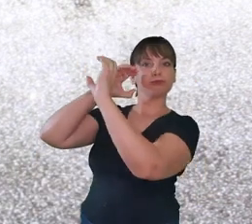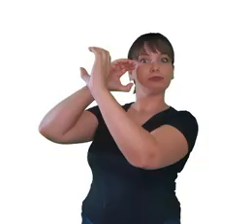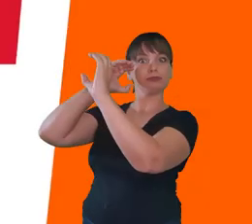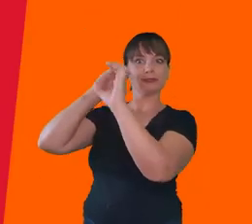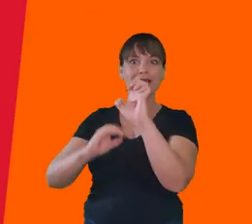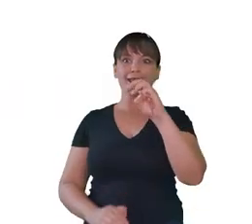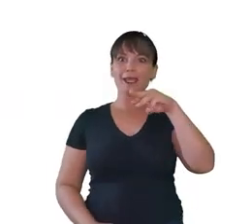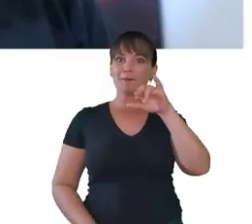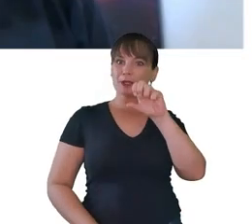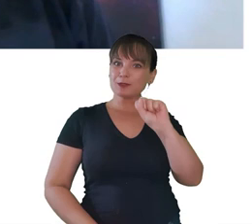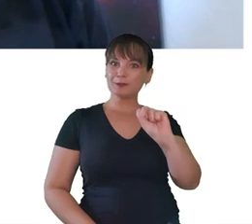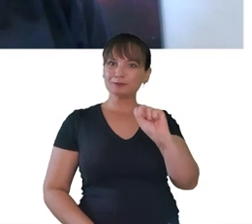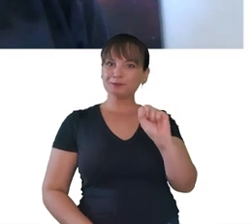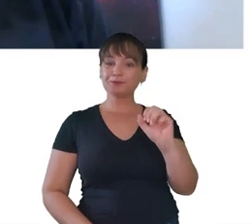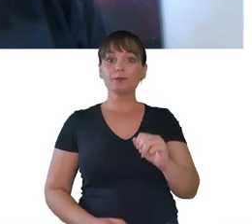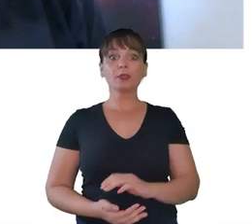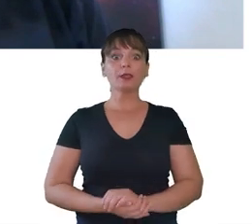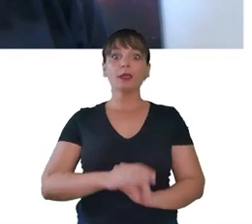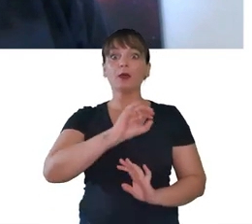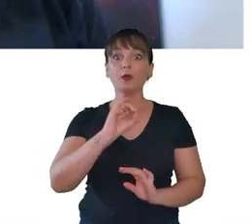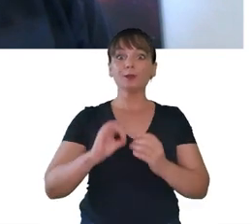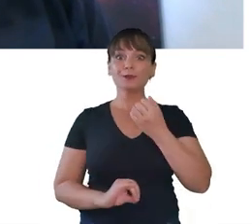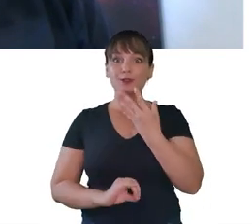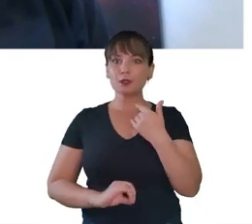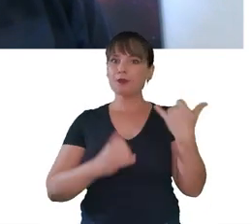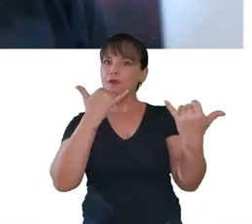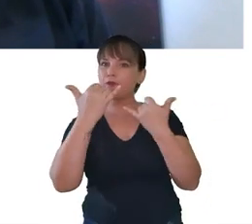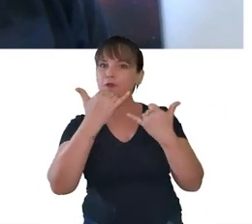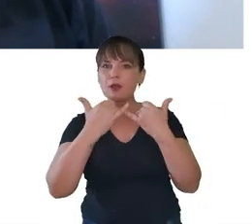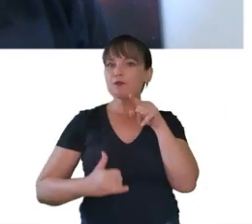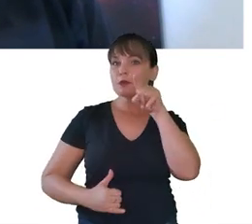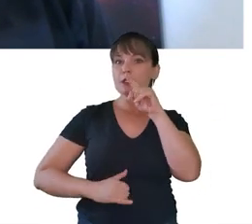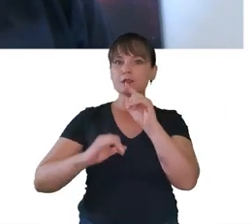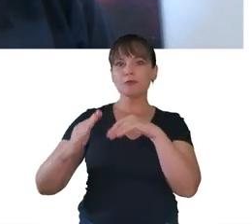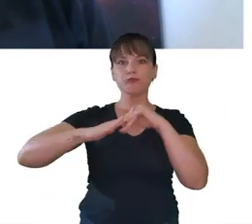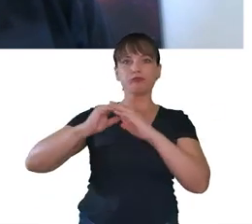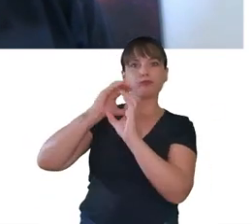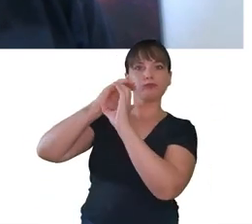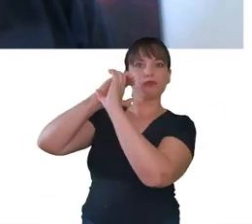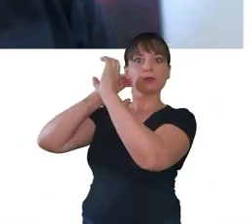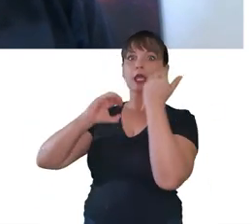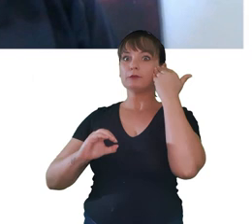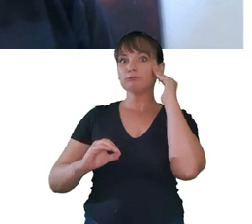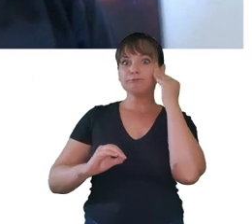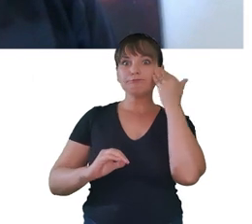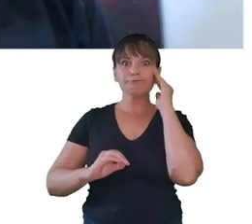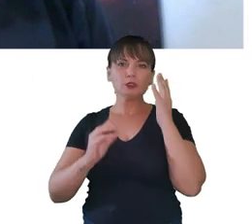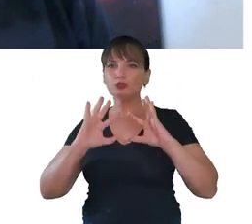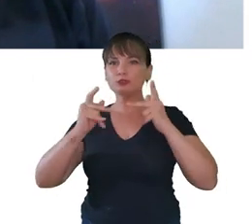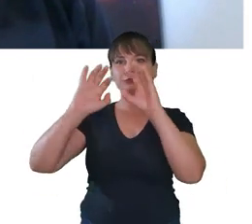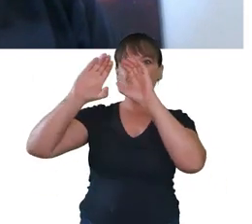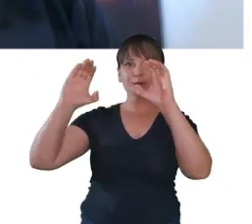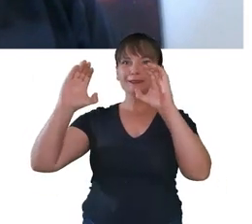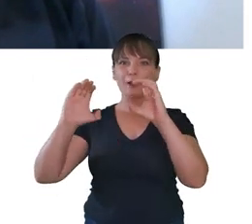discussão. E aí, Emerson, tudo bem com você? Bom, me contaram que você é o astrônomo do MAS, que entende tudo sobre o céu e a gente está